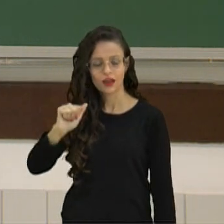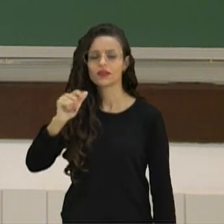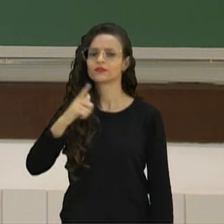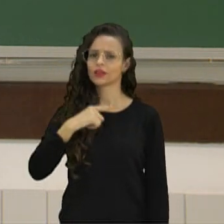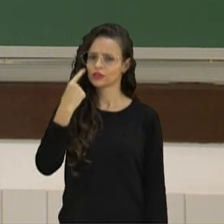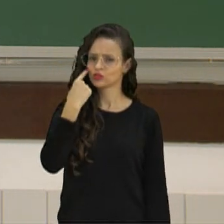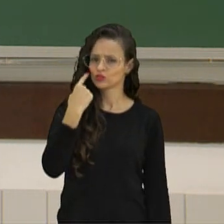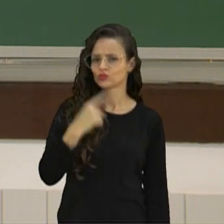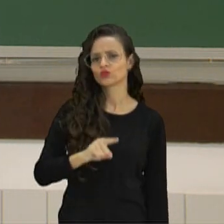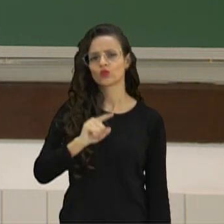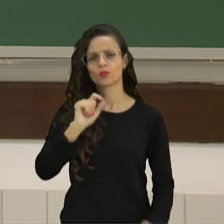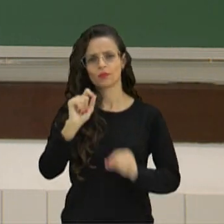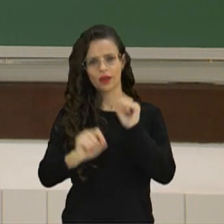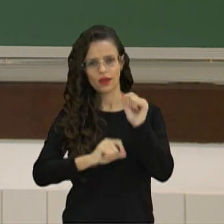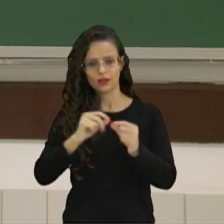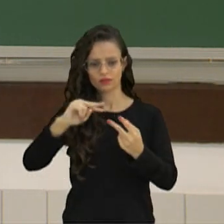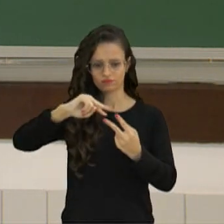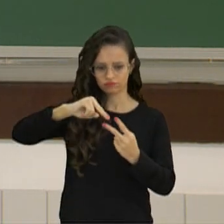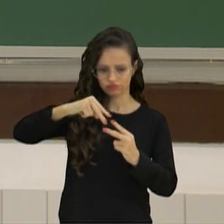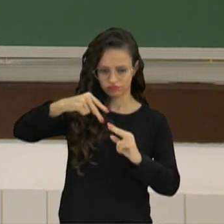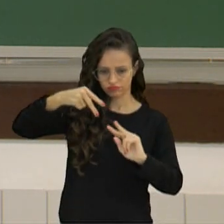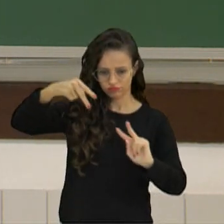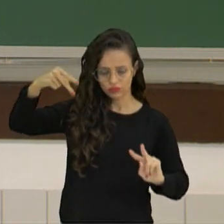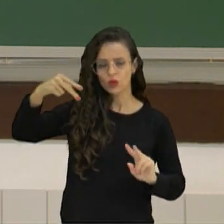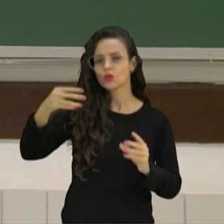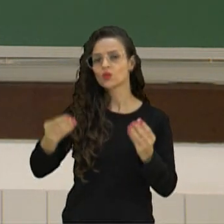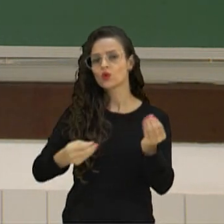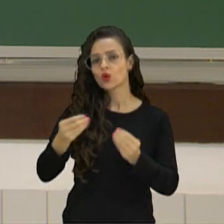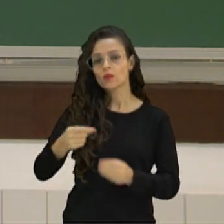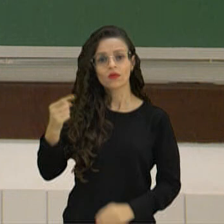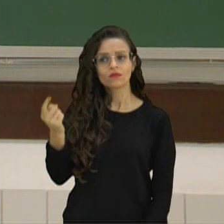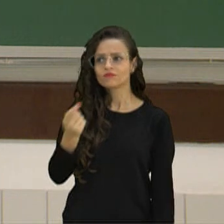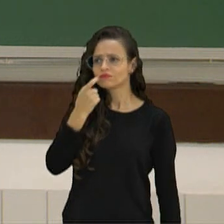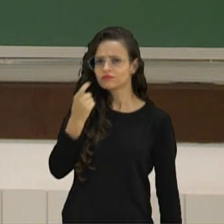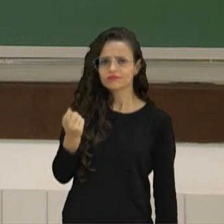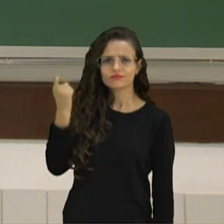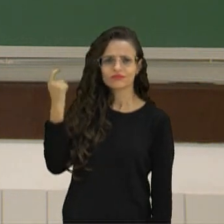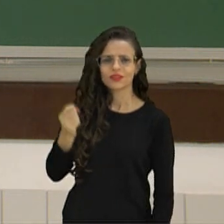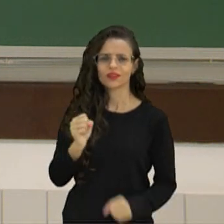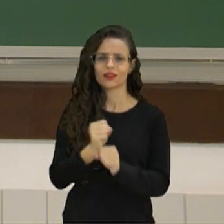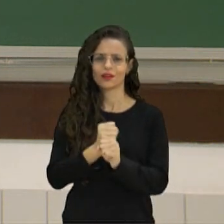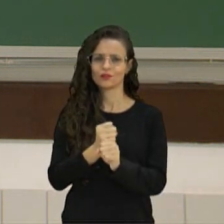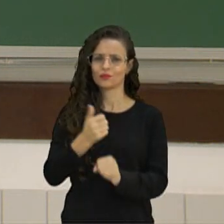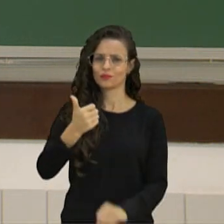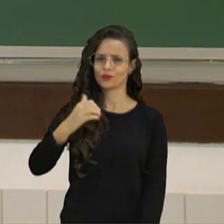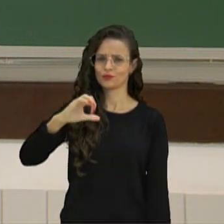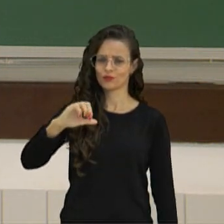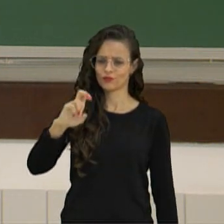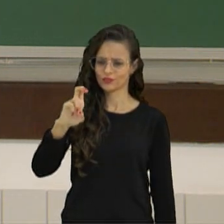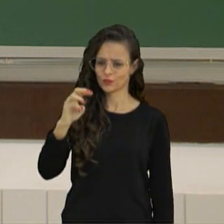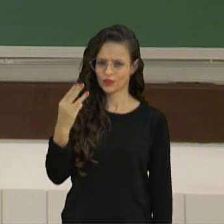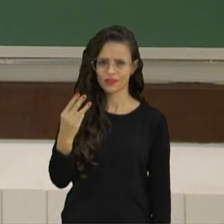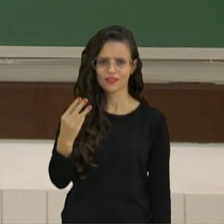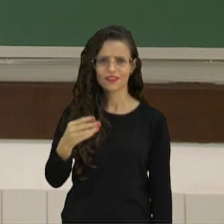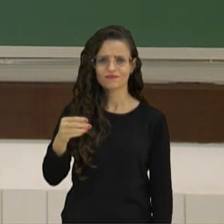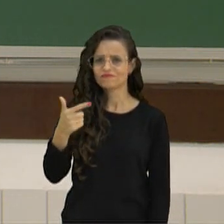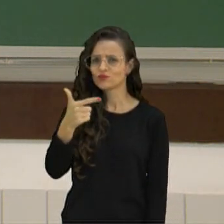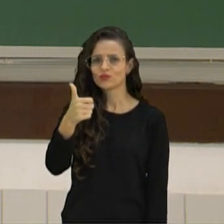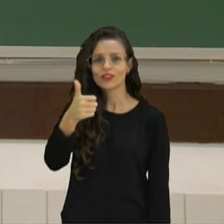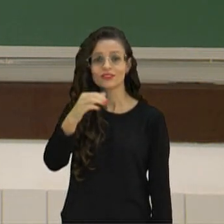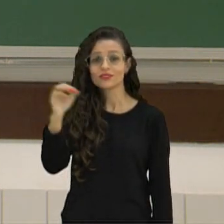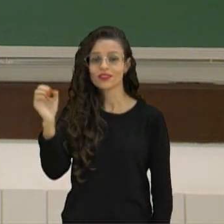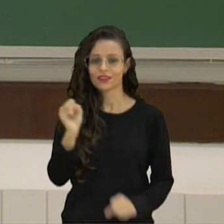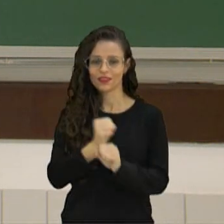descoberta propriamente dita do DNA, da molécula de DNA, foi agora aqui em 1953, não tem 100 anos de descoberta